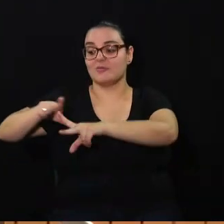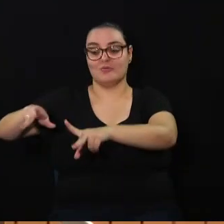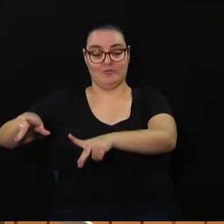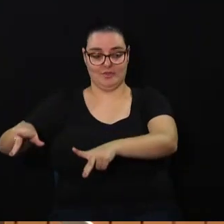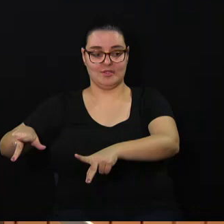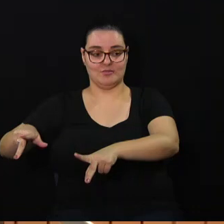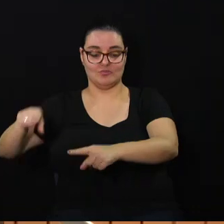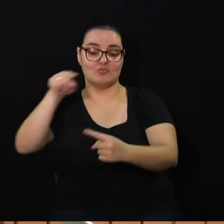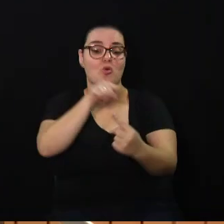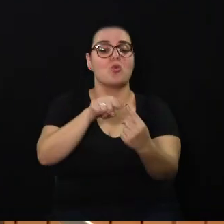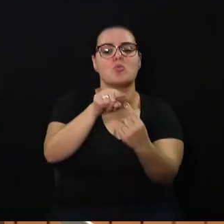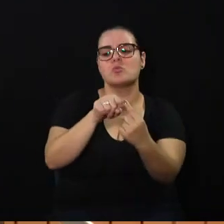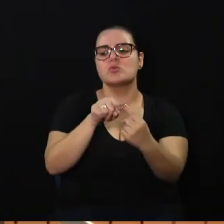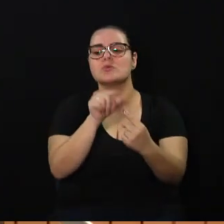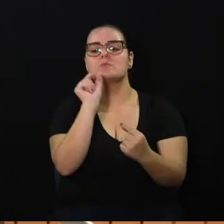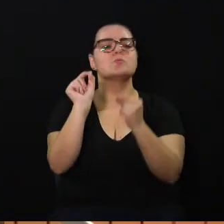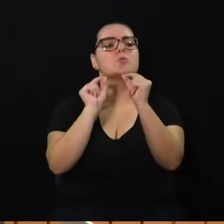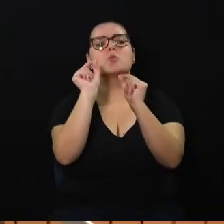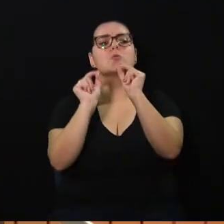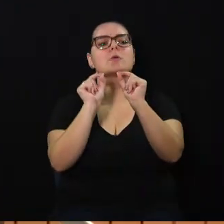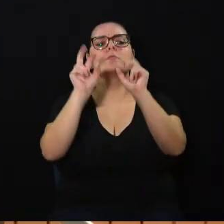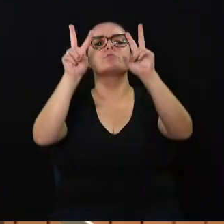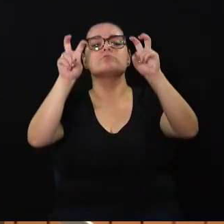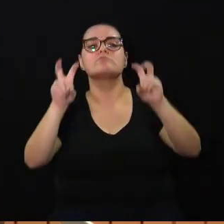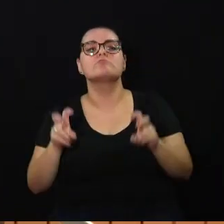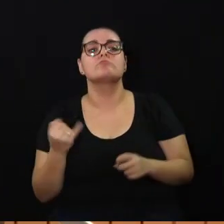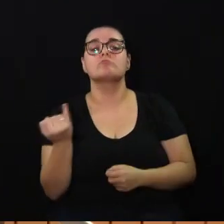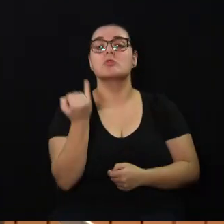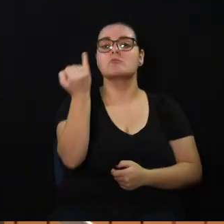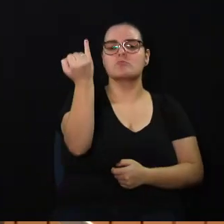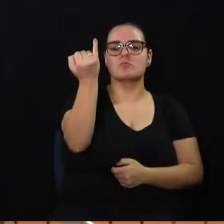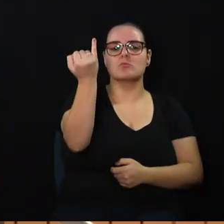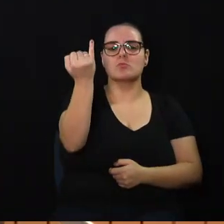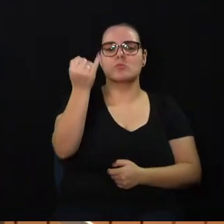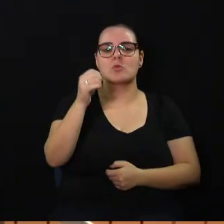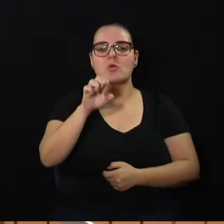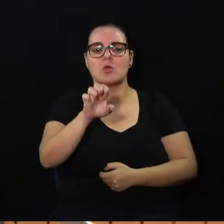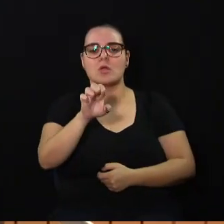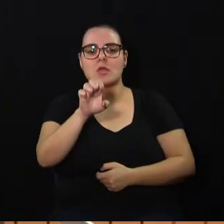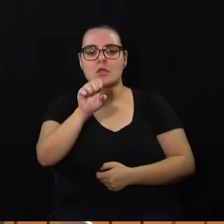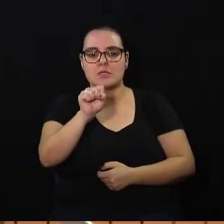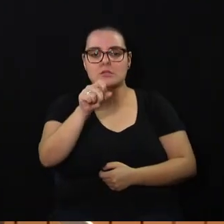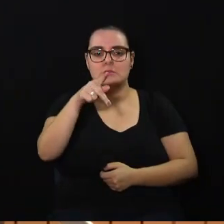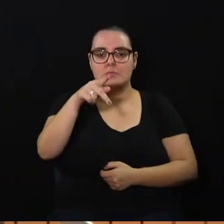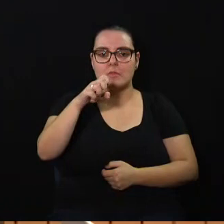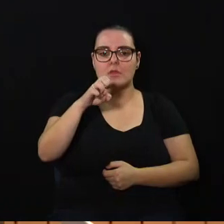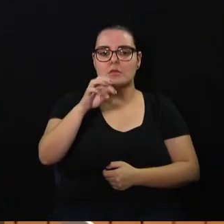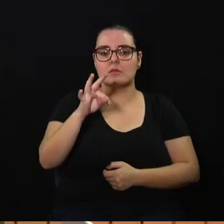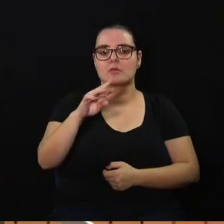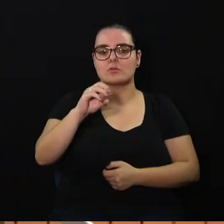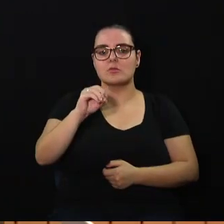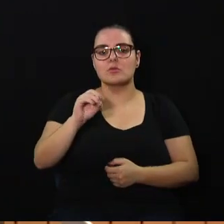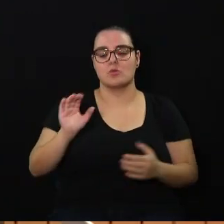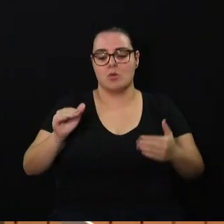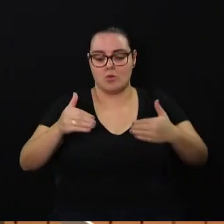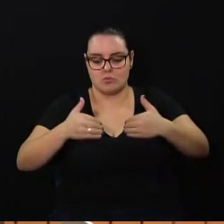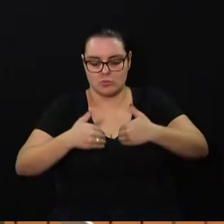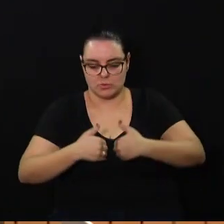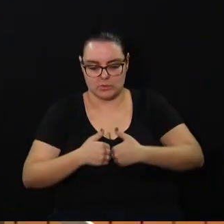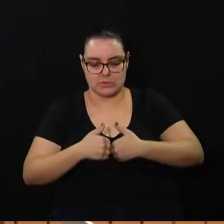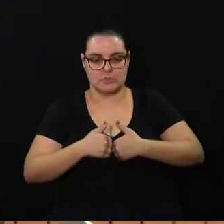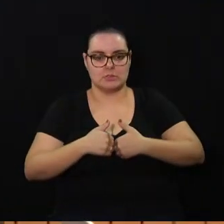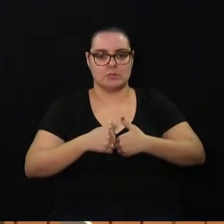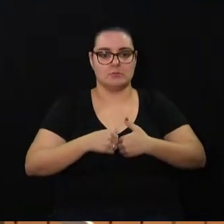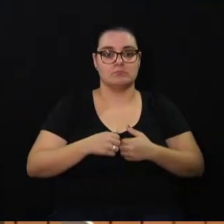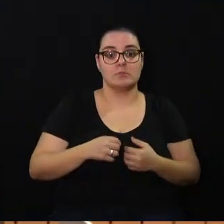como objetivo discutir temas relevantes sobre o transtorno do espectro espectro autista como a conscientização de